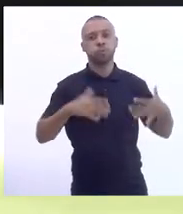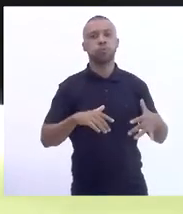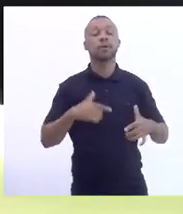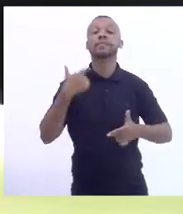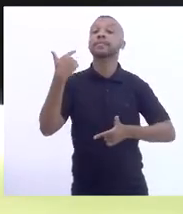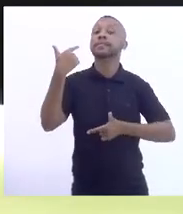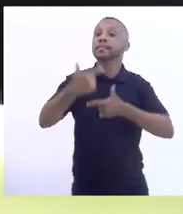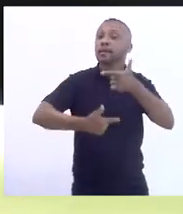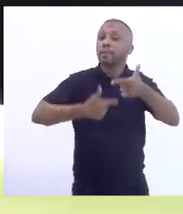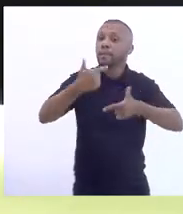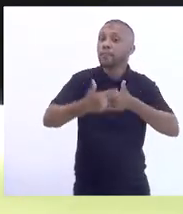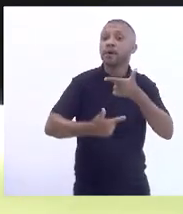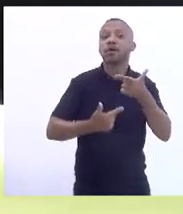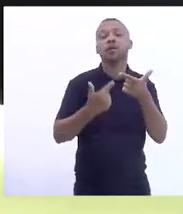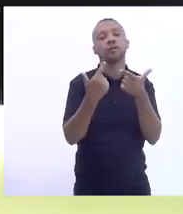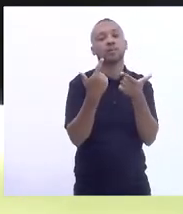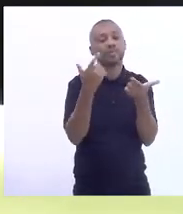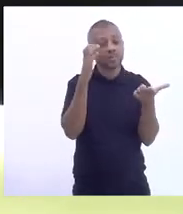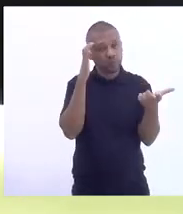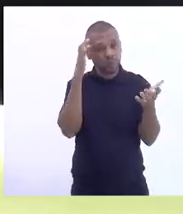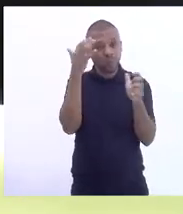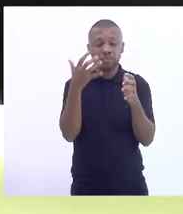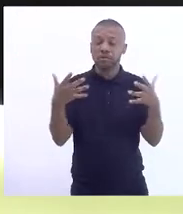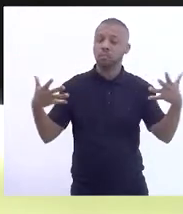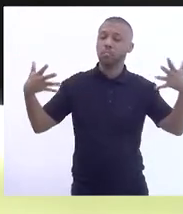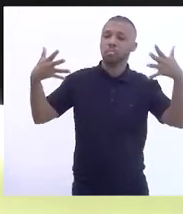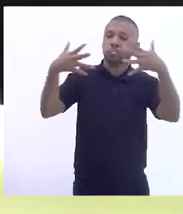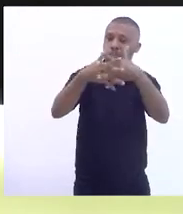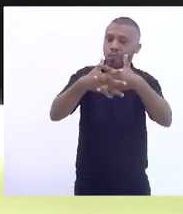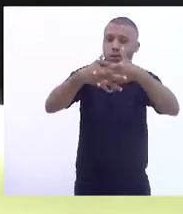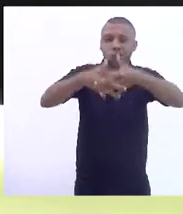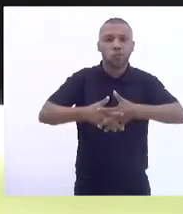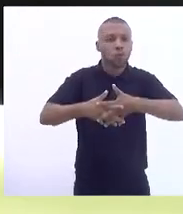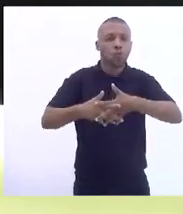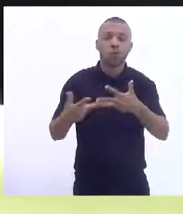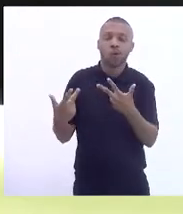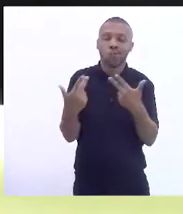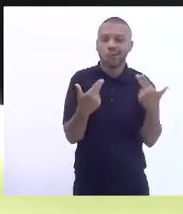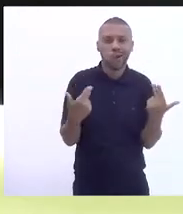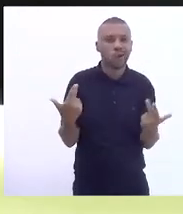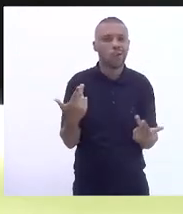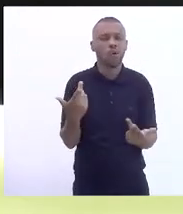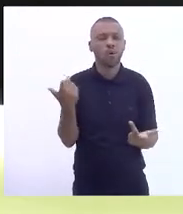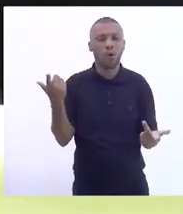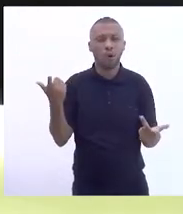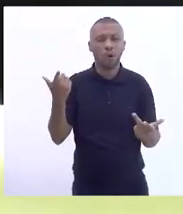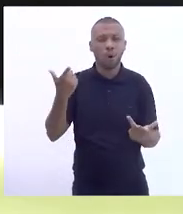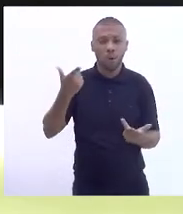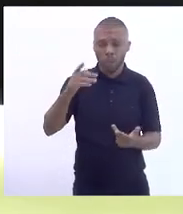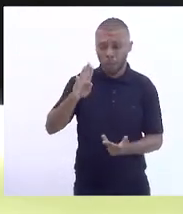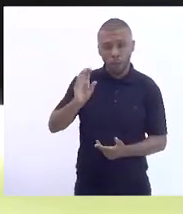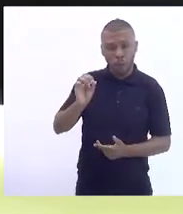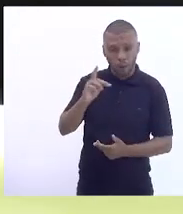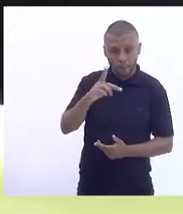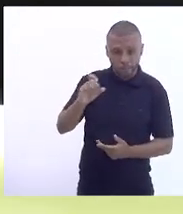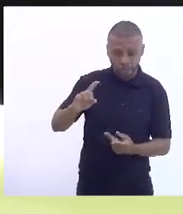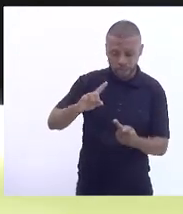atua na em situações de alta complexidade como o BOPE o choque o Core